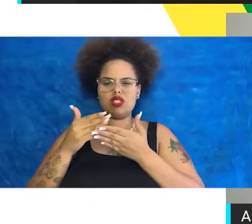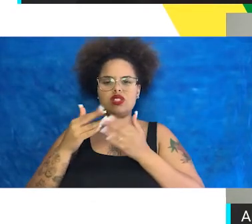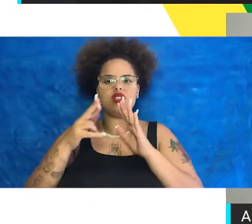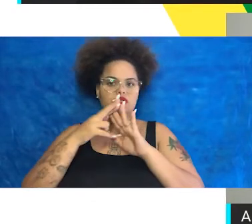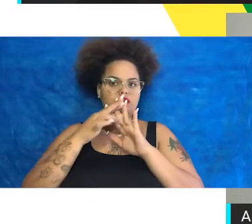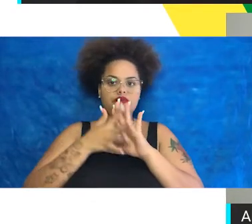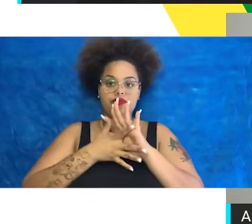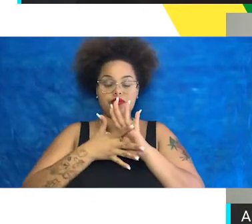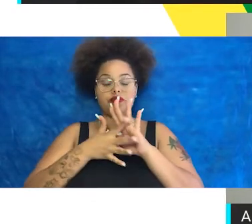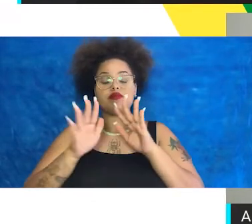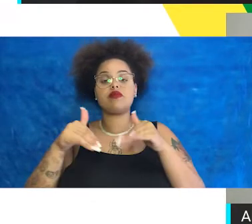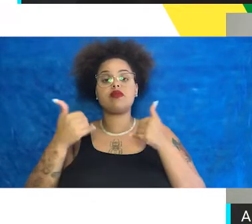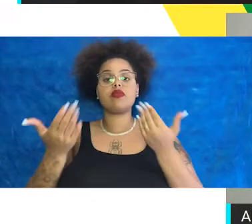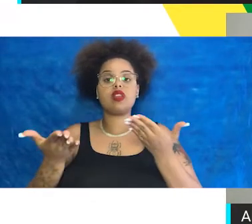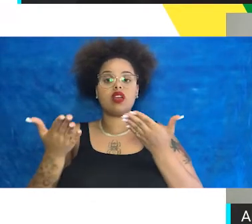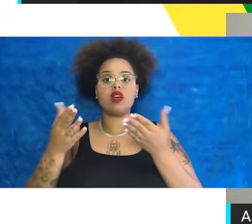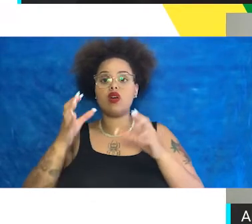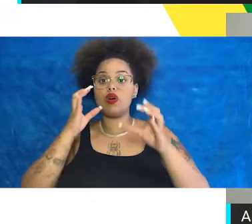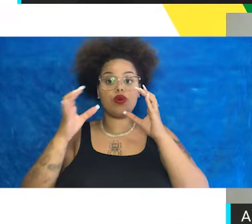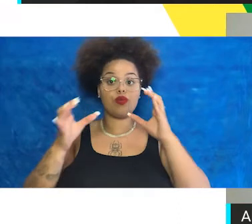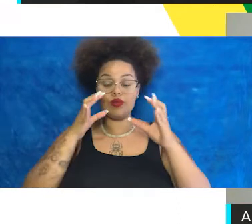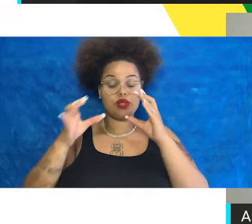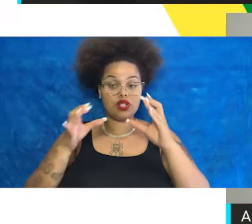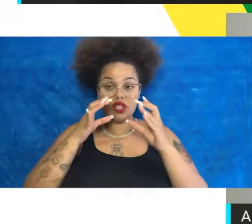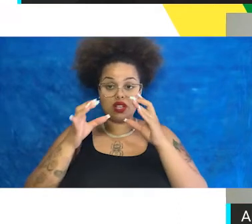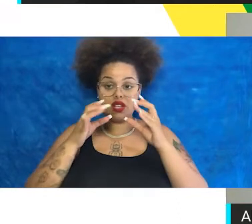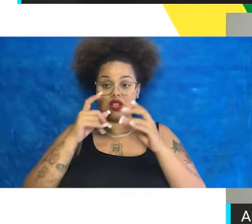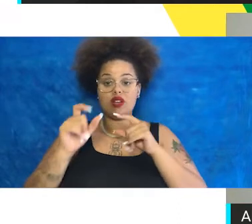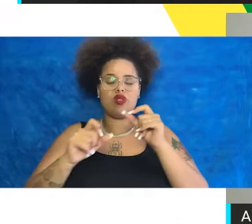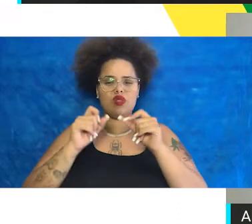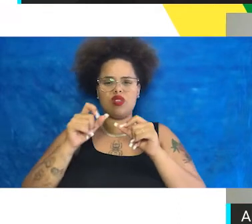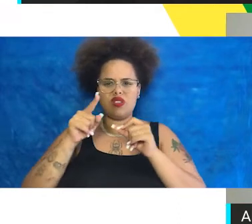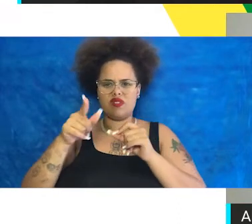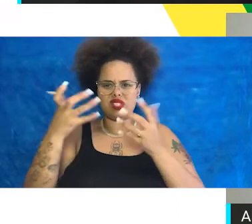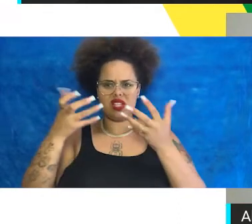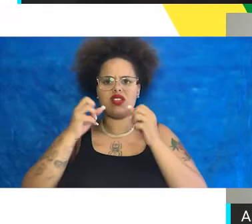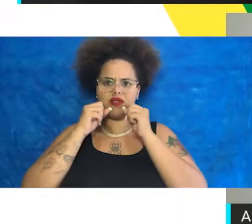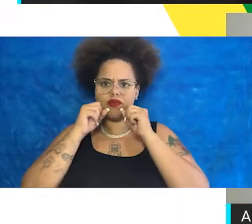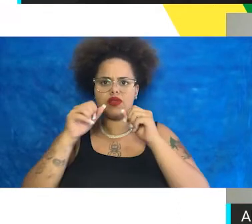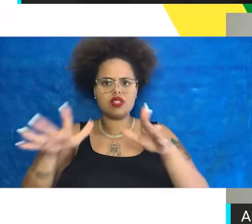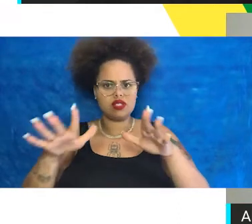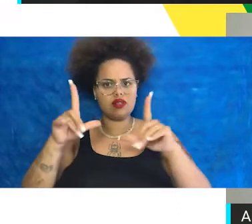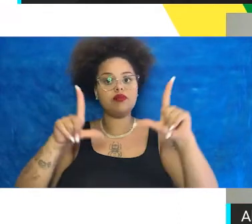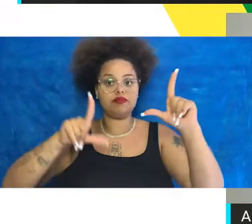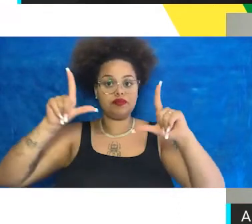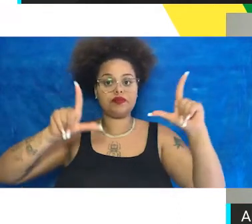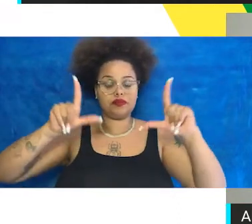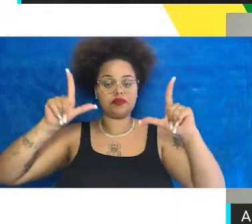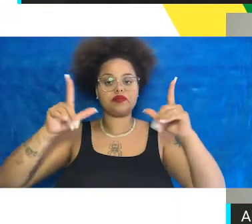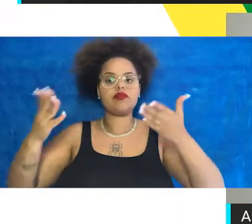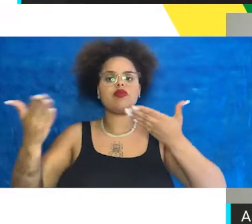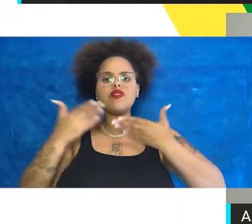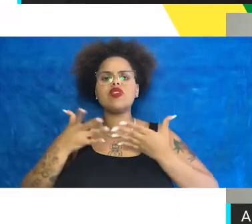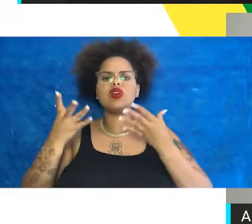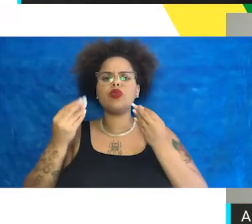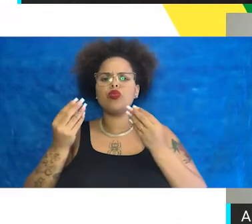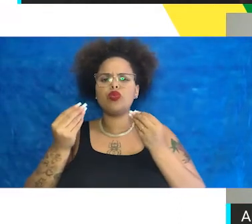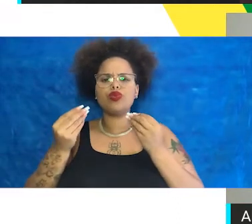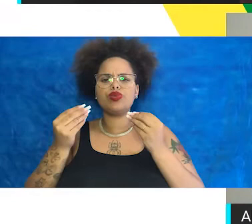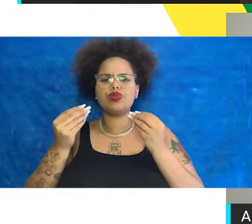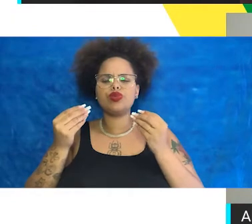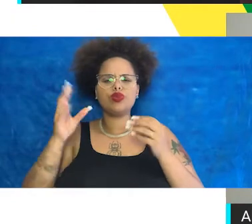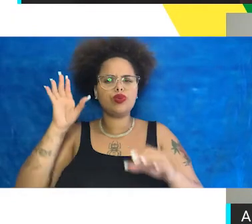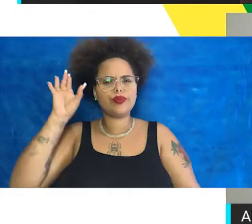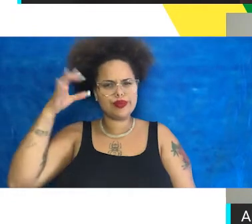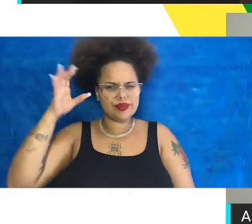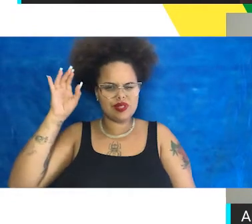né? Então, eu acho que esse comunicar aquilo que você quer passar para a tela também vem muito desses